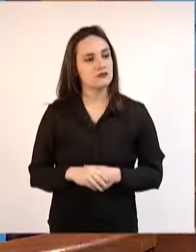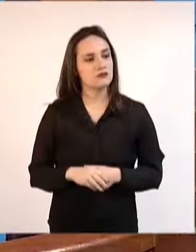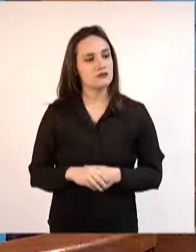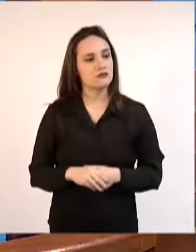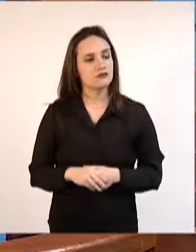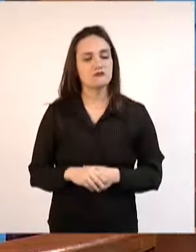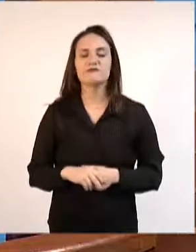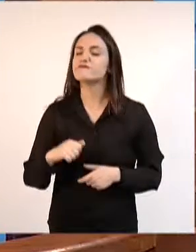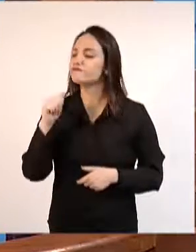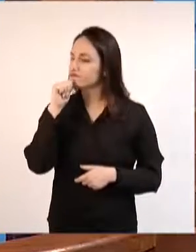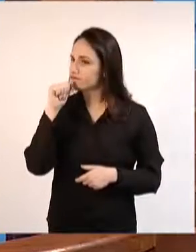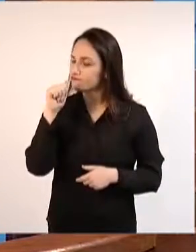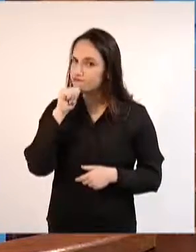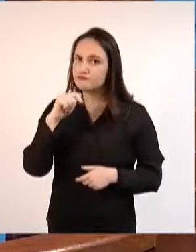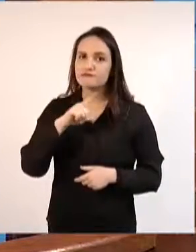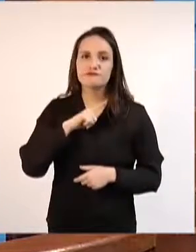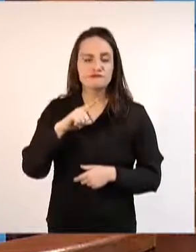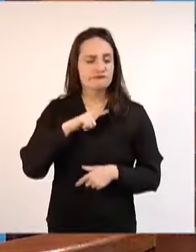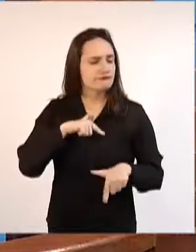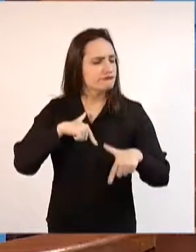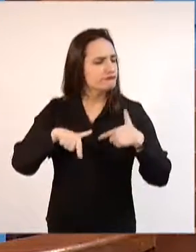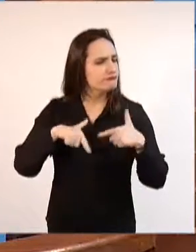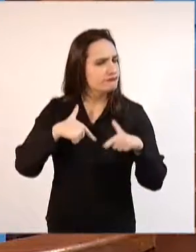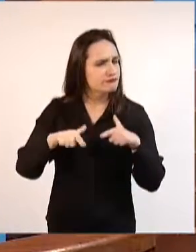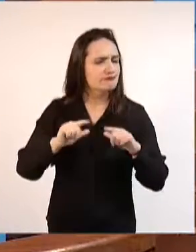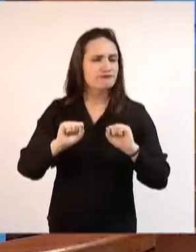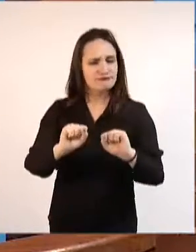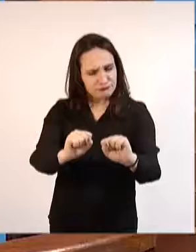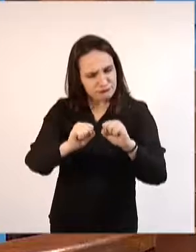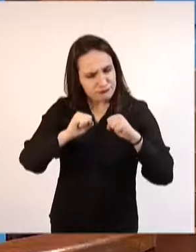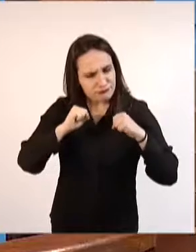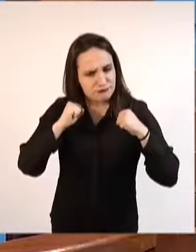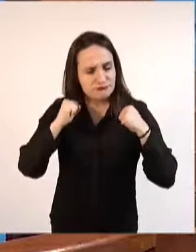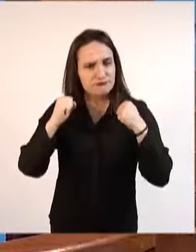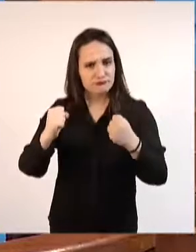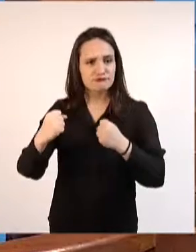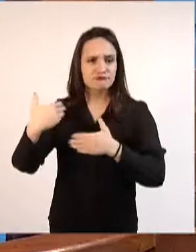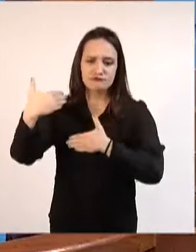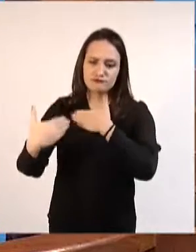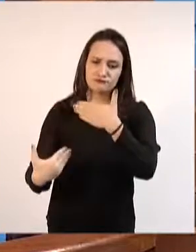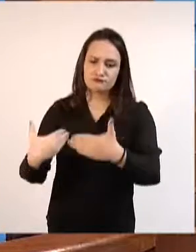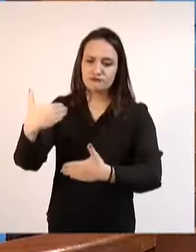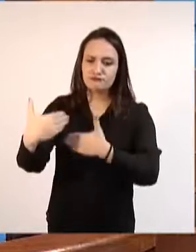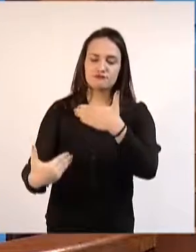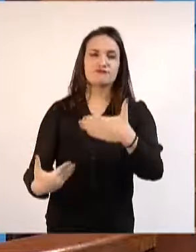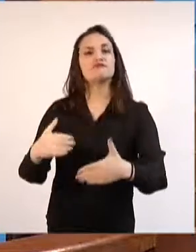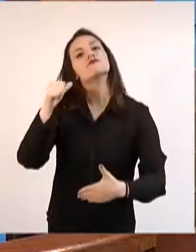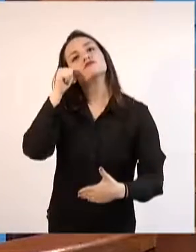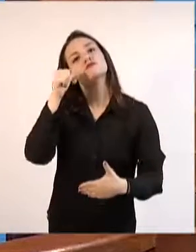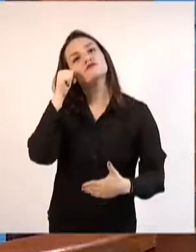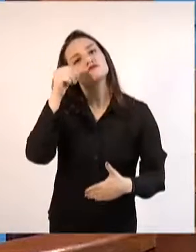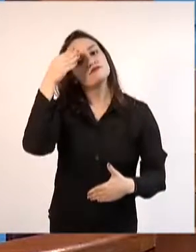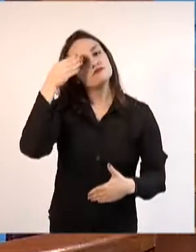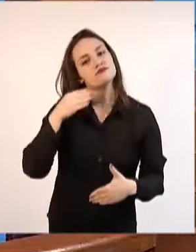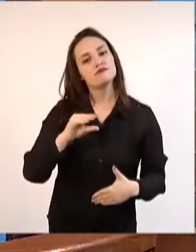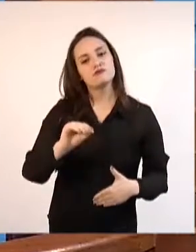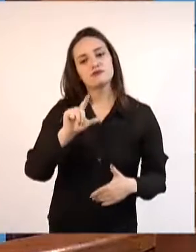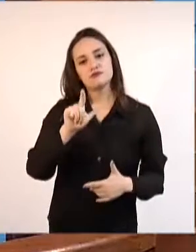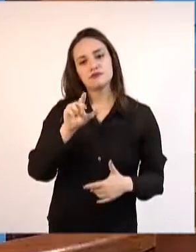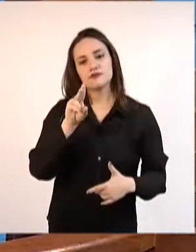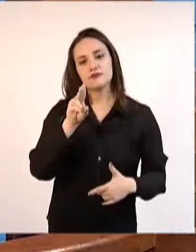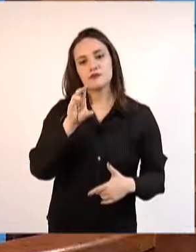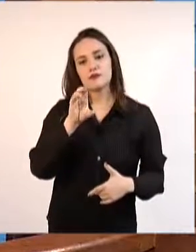apesar de todo o trabalho exitoso que vem fazendo a Luciana Zambuja, eu queria destacar aqui o trabalho dela e de toda